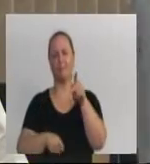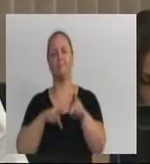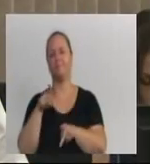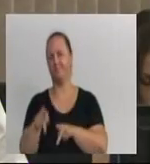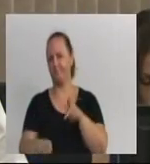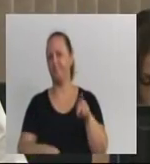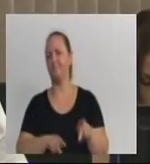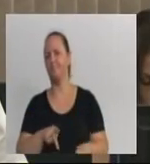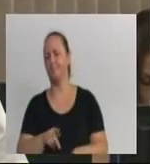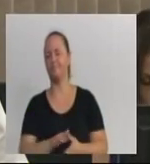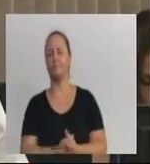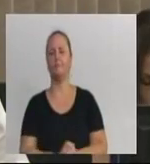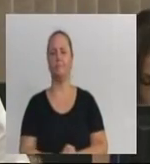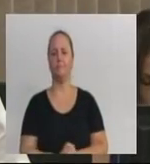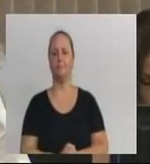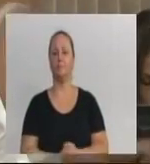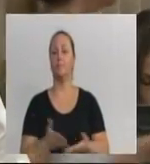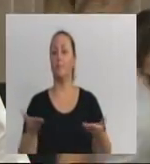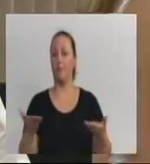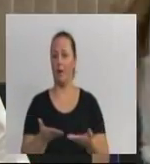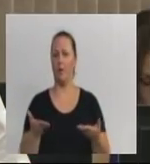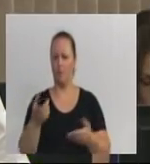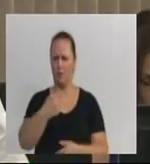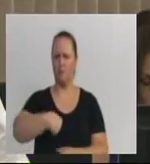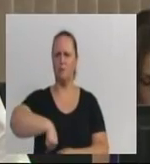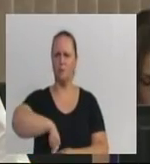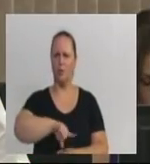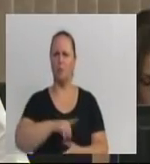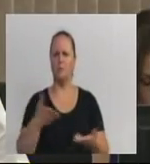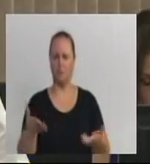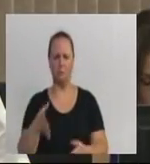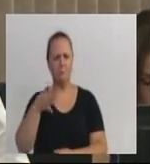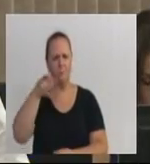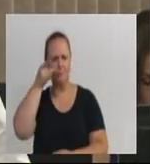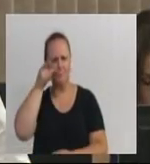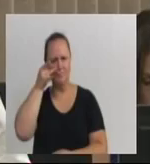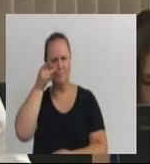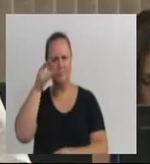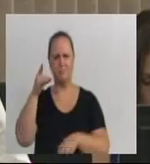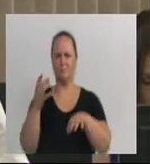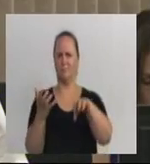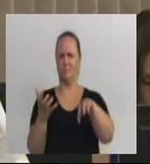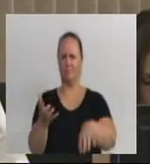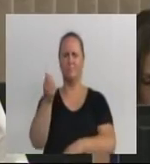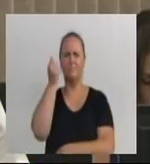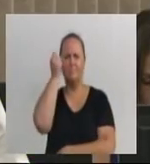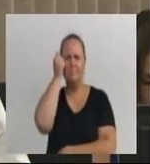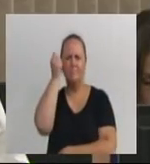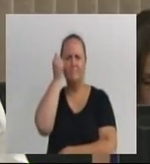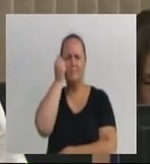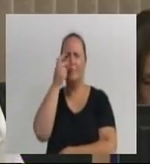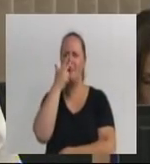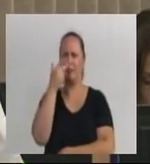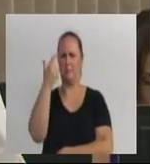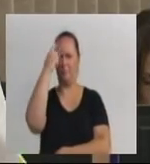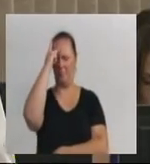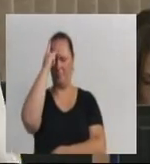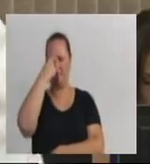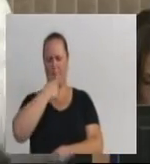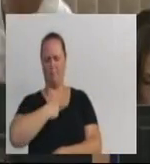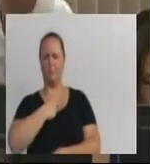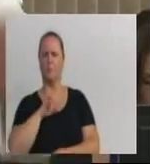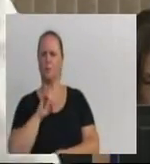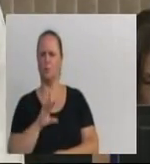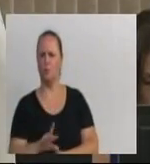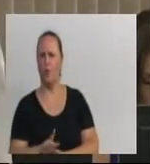estamos vivendo, eles têm a cara de pau de continuar pensando só neles e esquecer do